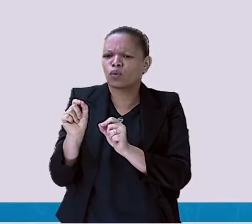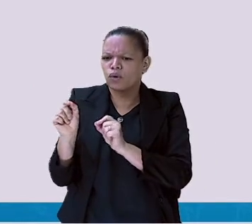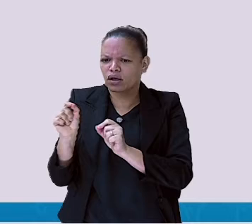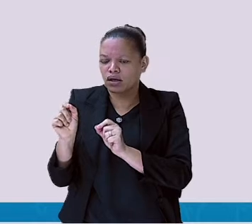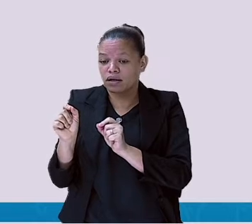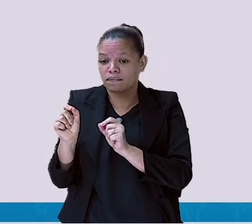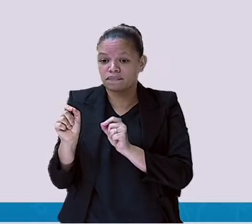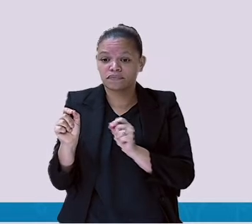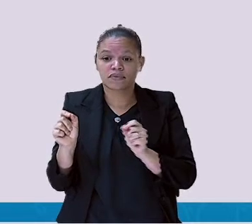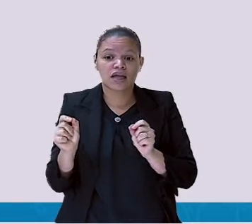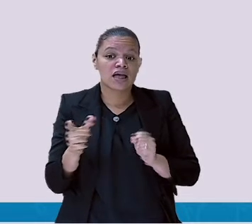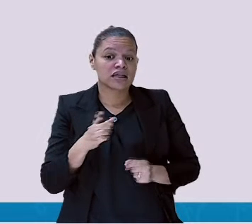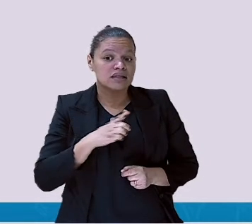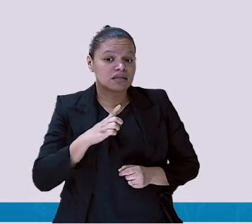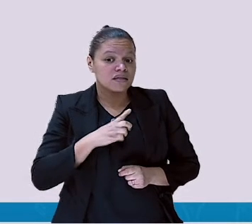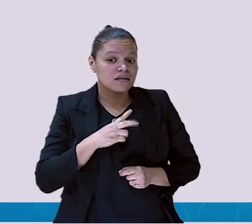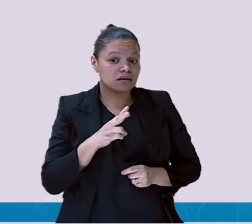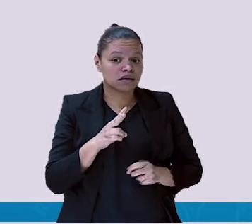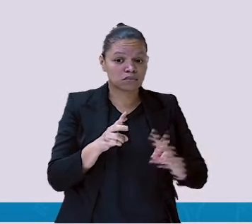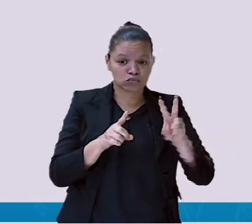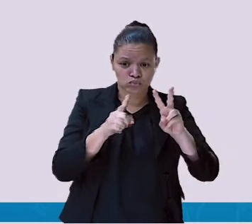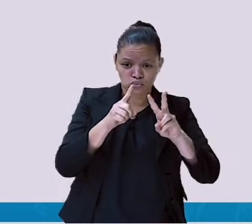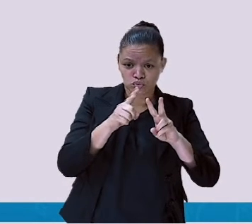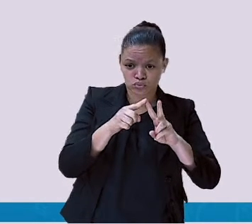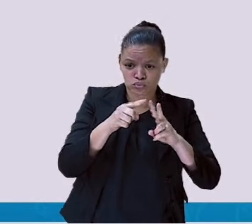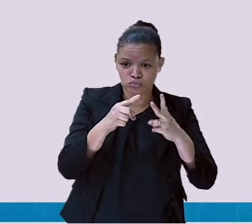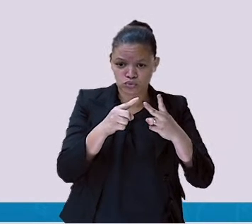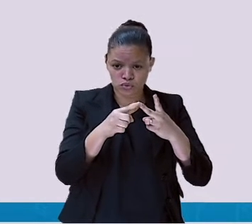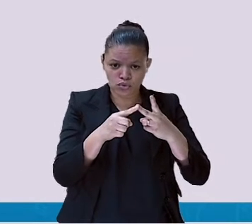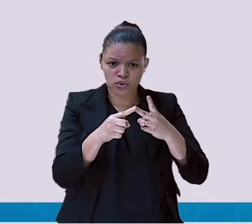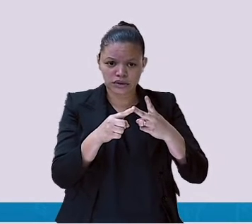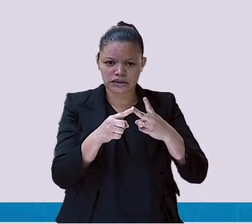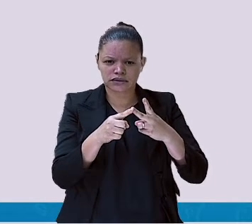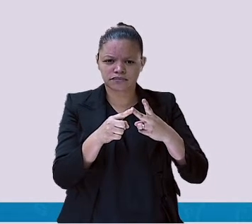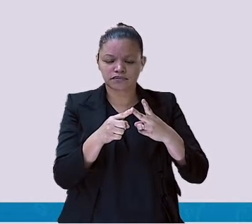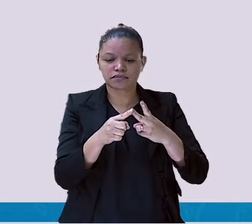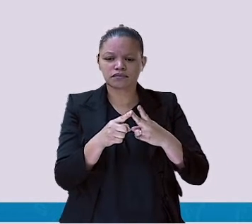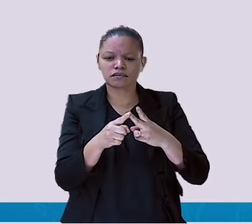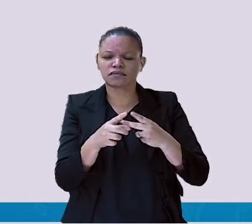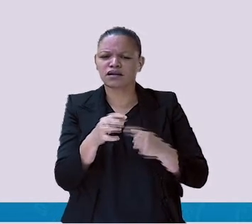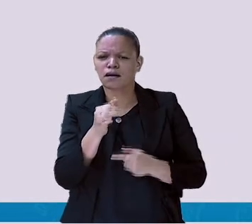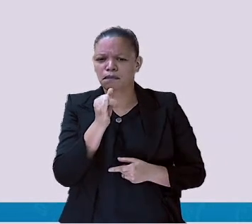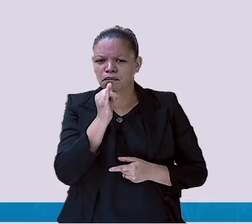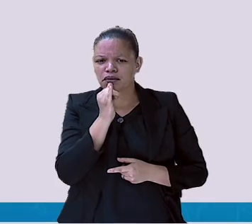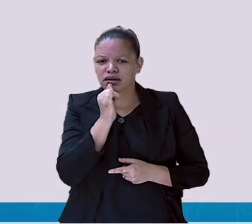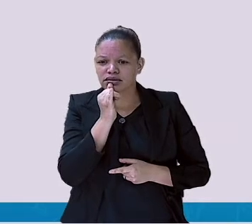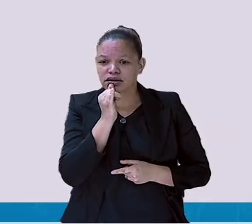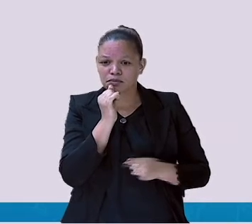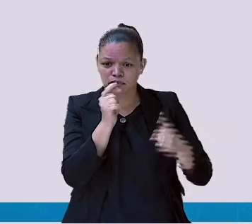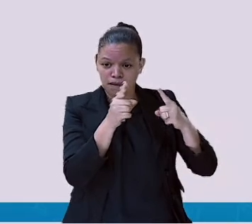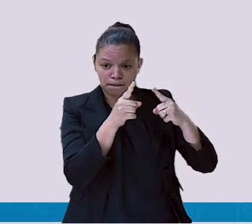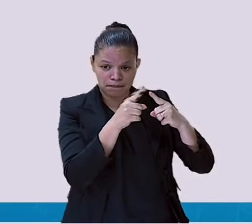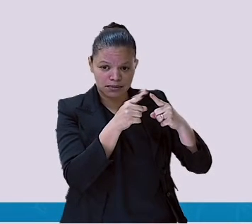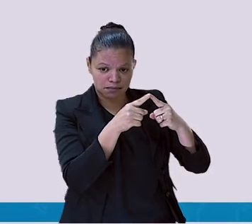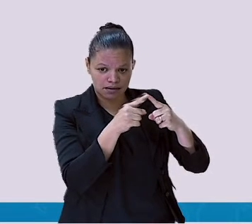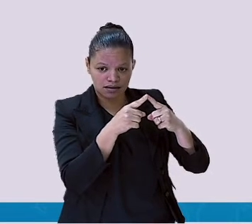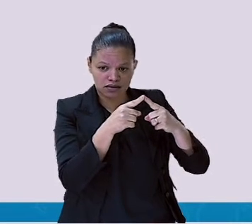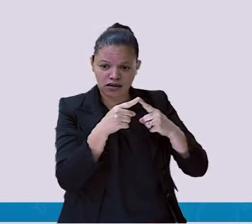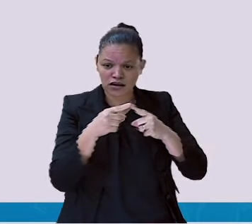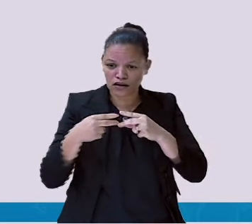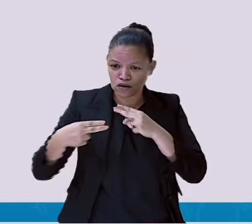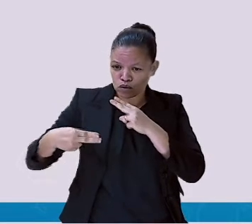de vida, pela má alimentação. Essa diabetes tipo 1, ela ou é hereditária,